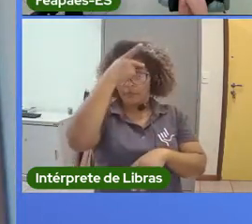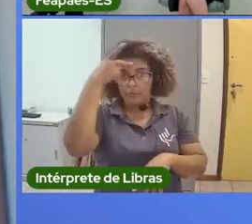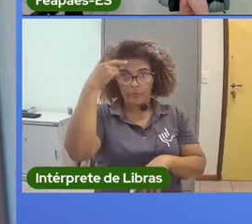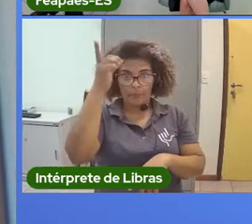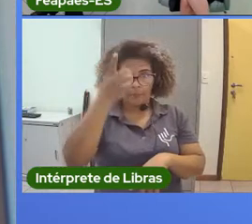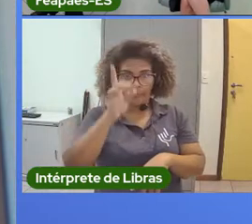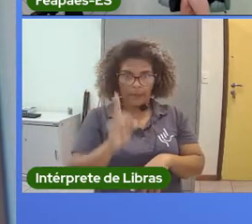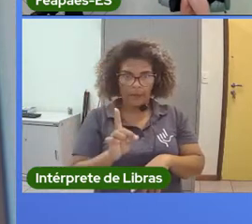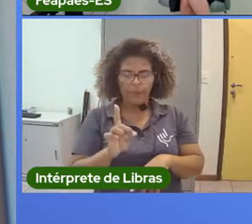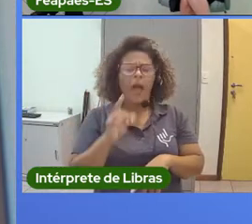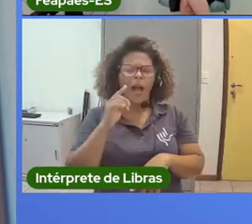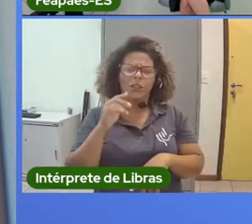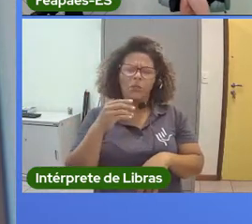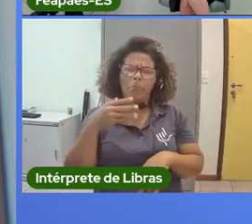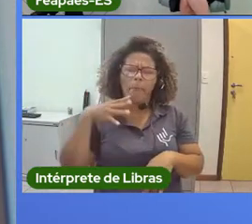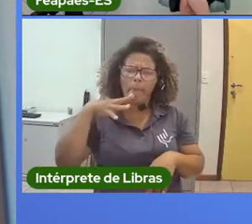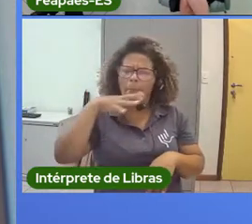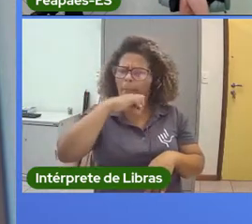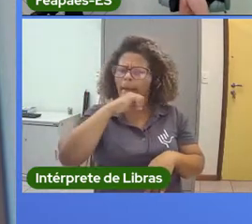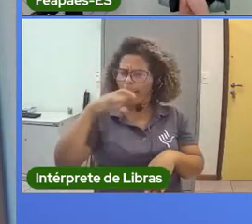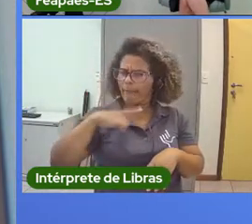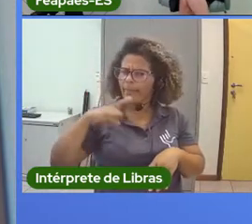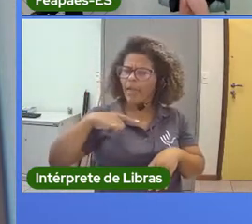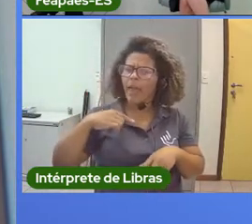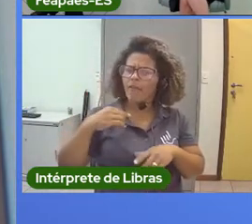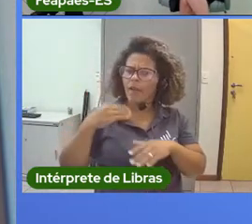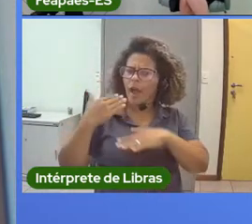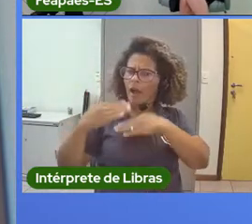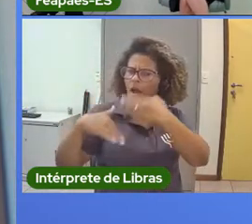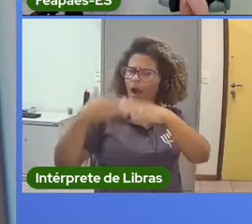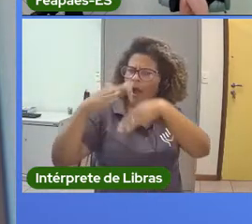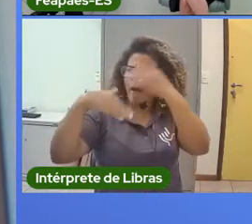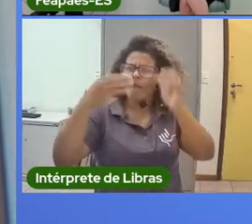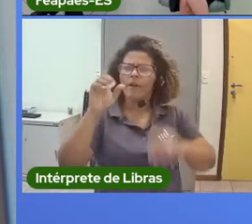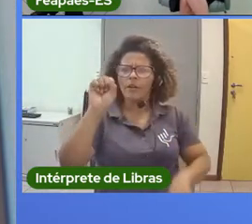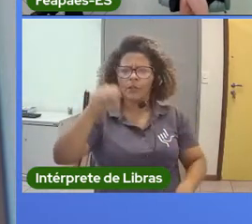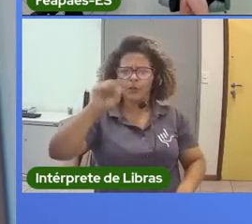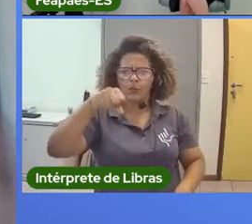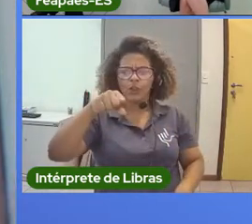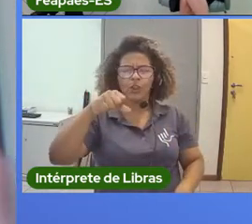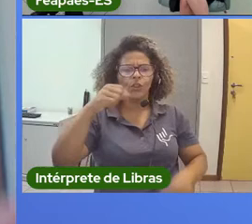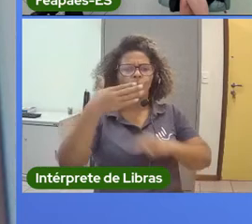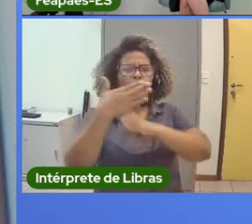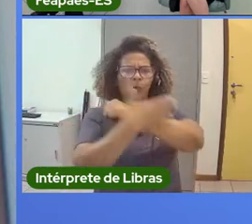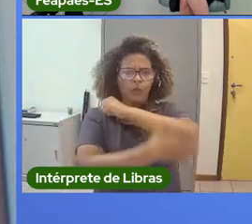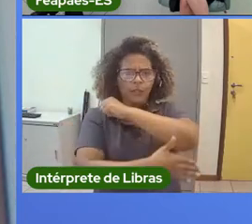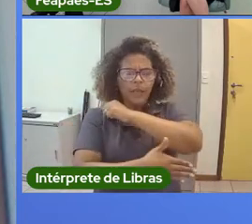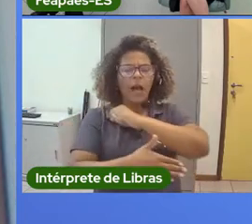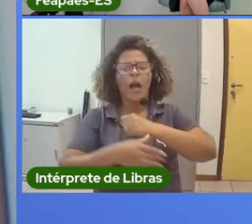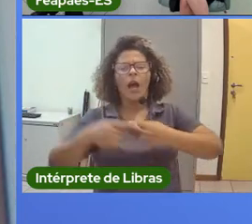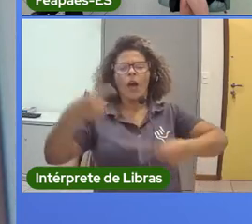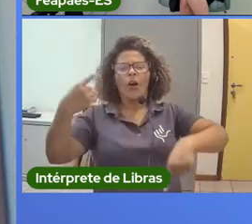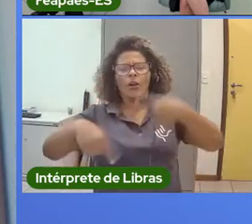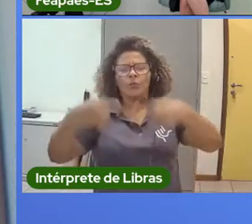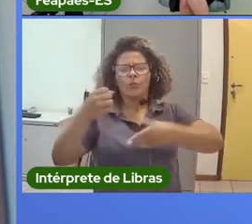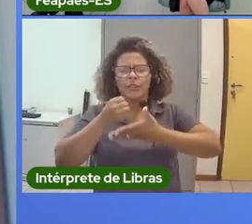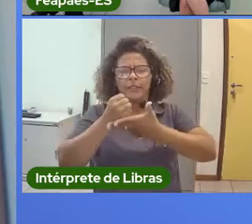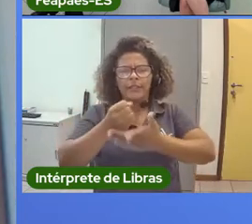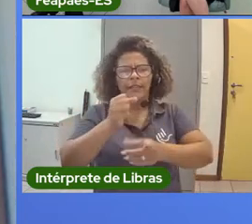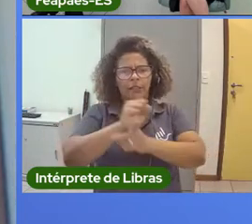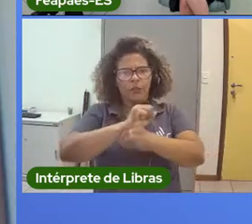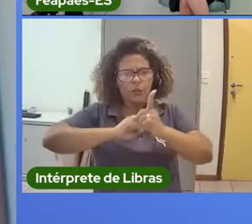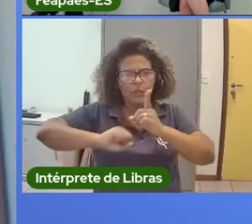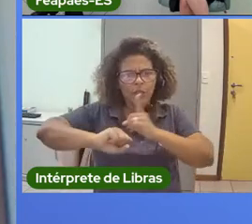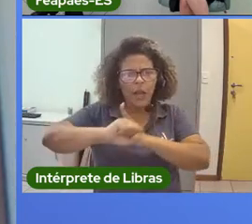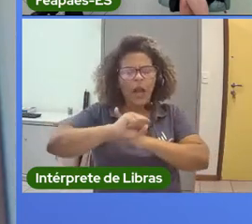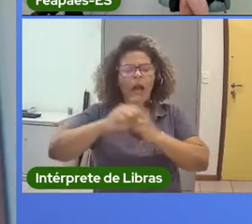gente teve significativos avanços aí no que diz respeito à proteção social, né, as políticas de assistência social, política de saúde